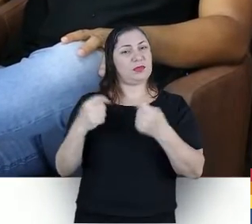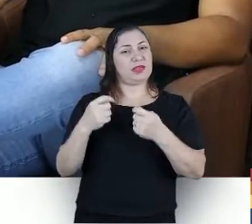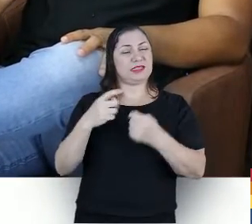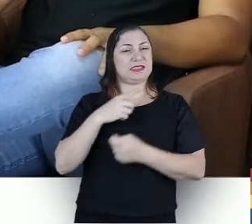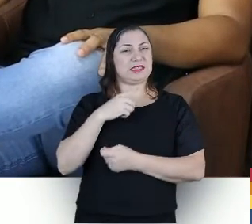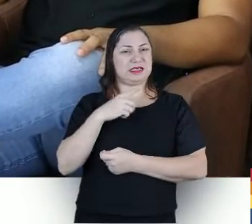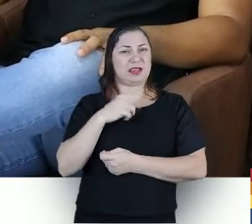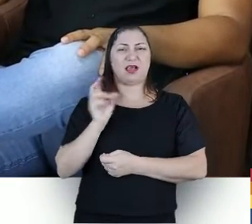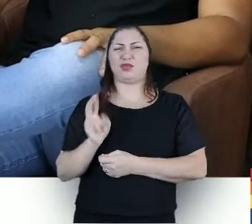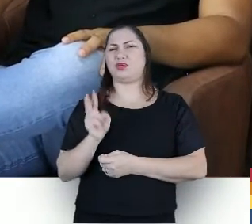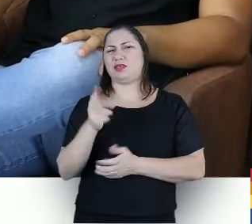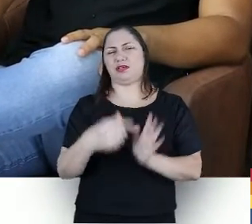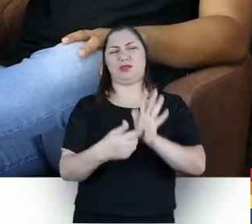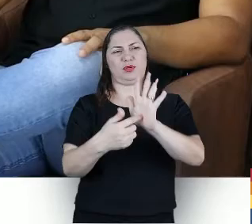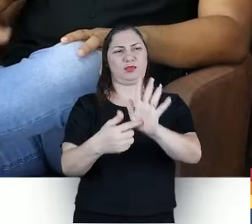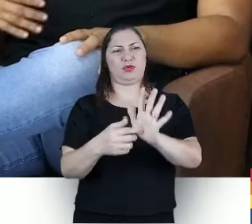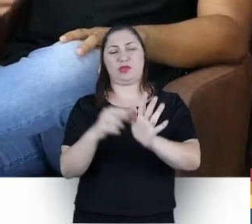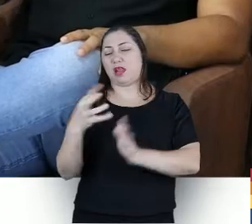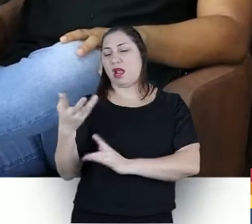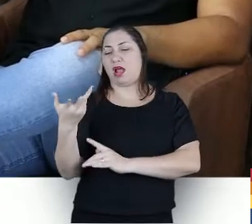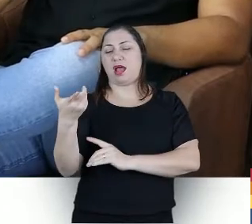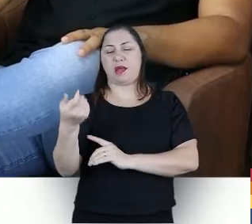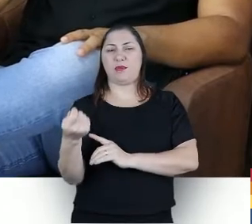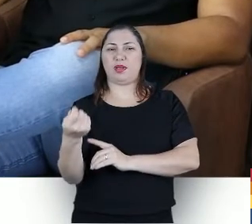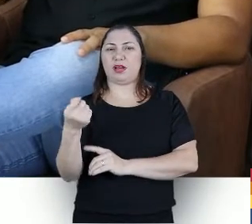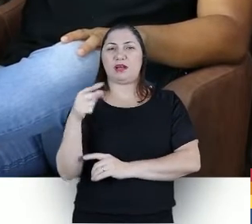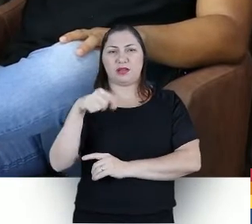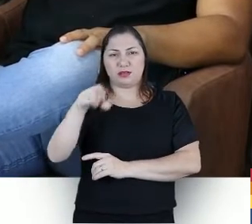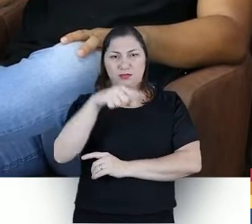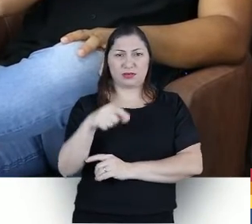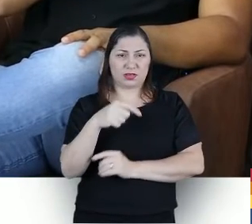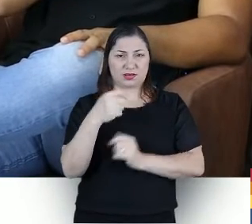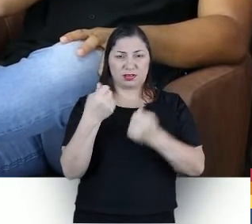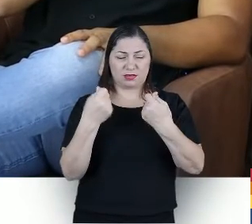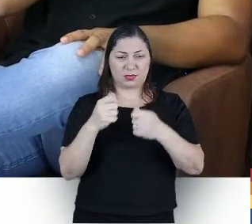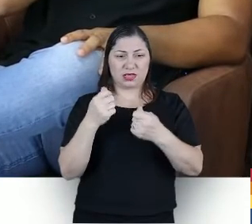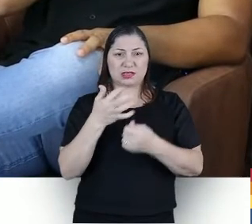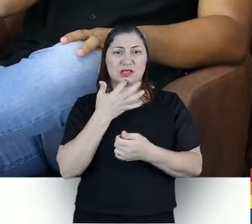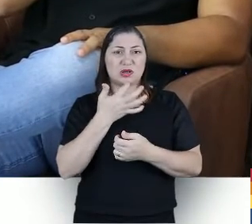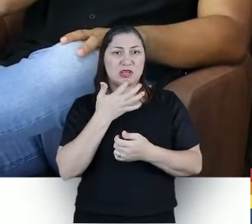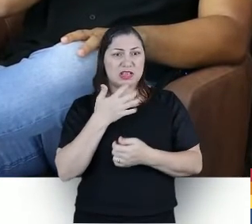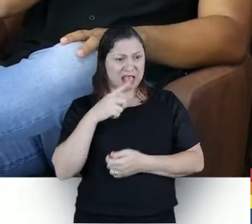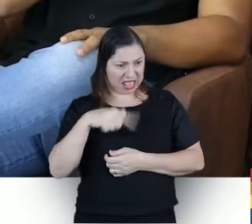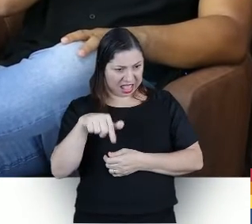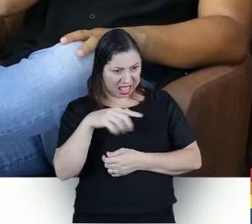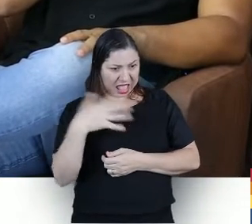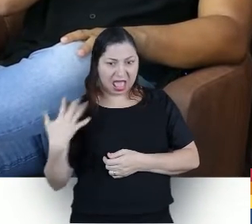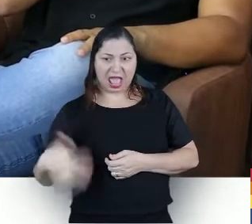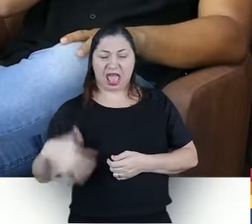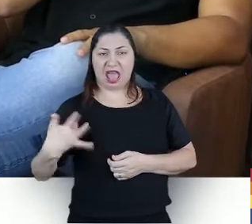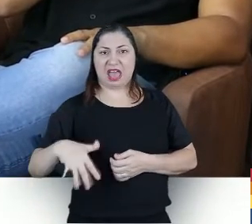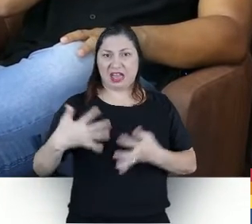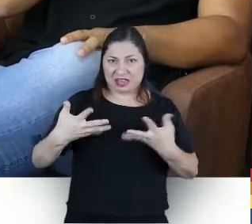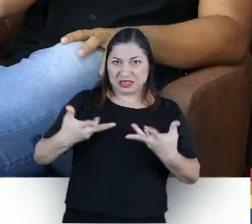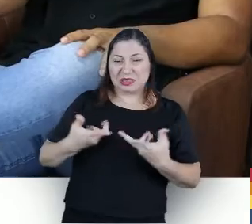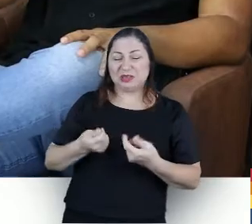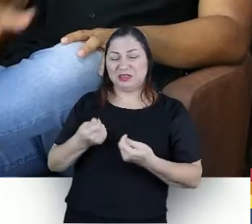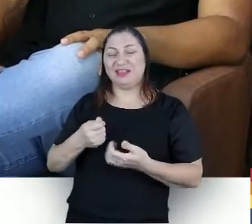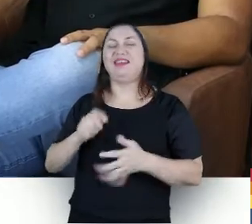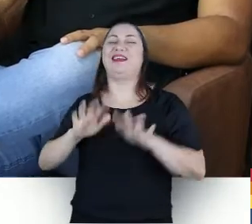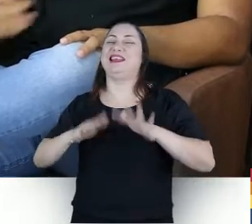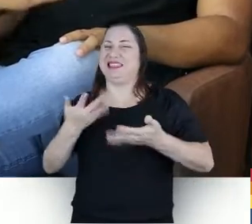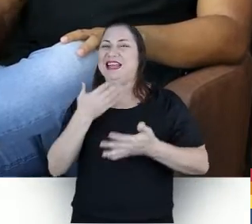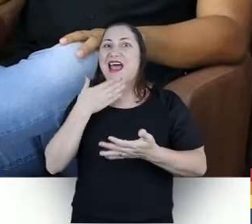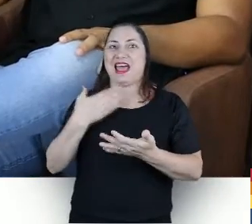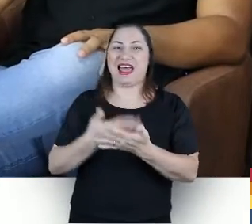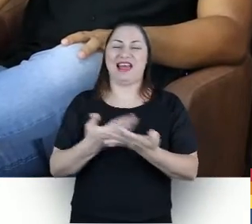que crítico. Aquilo ali faz parte do desenvolvimento dele. Poxa, se eu estou aprendendo essa habilidade, isso está me ajudando em quê? Enquanto ser humano, né? Então, eu